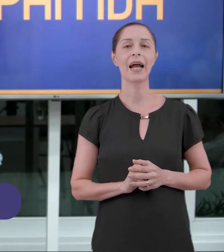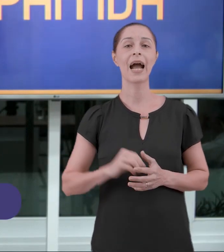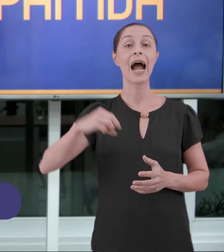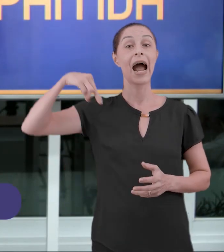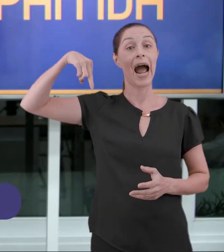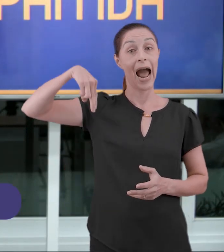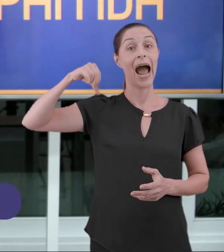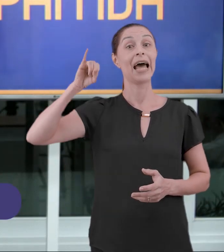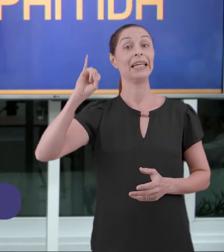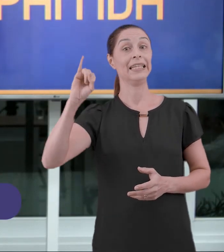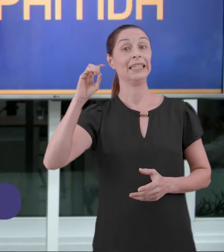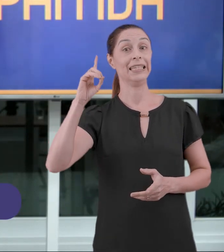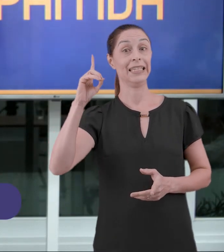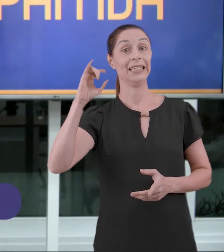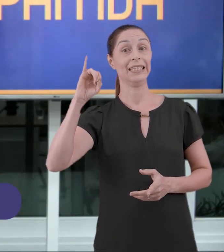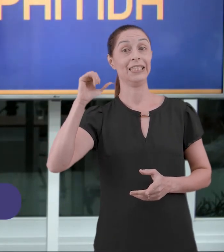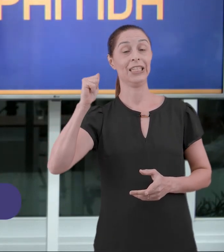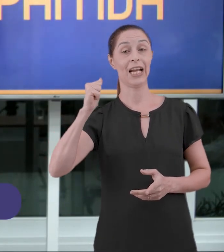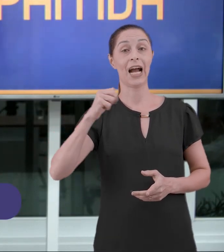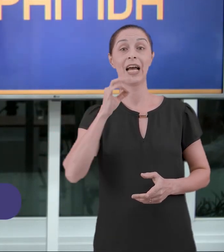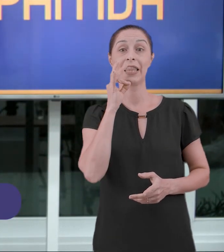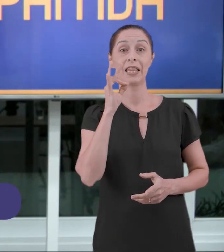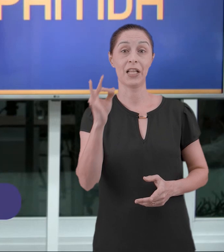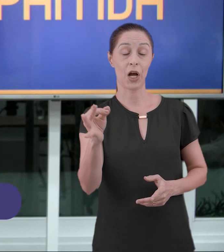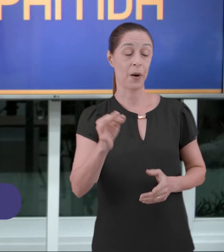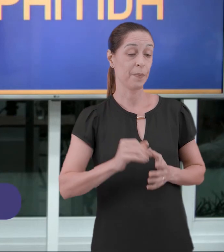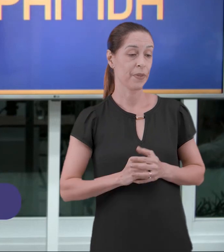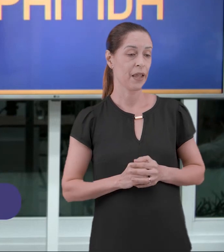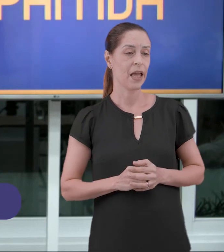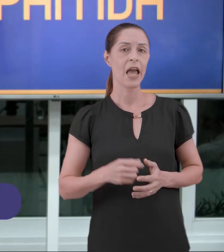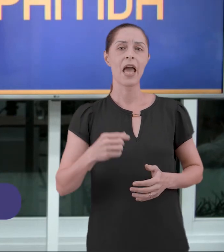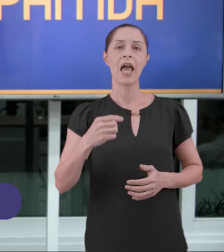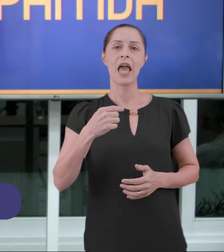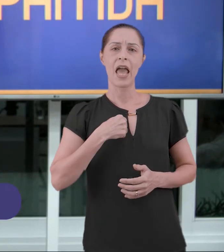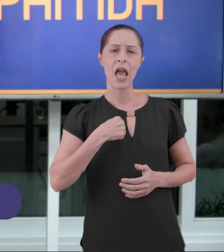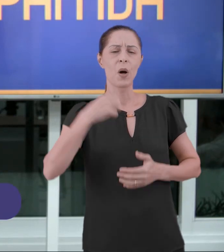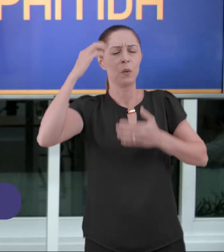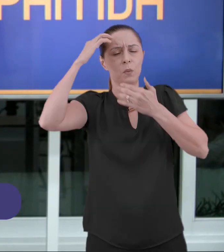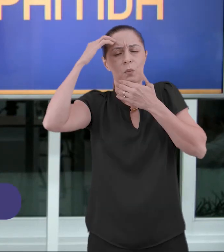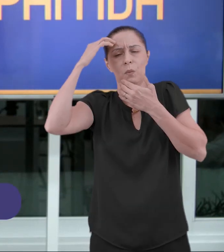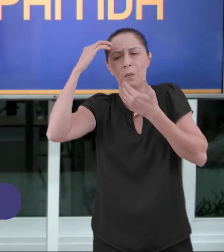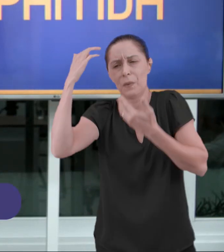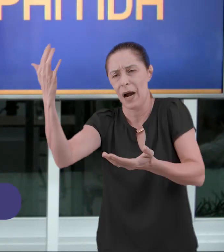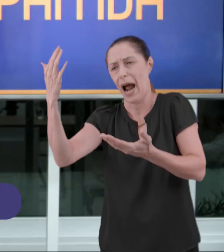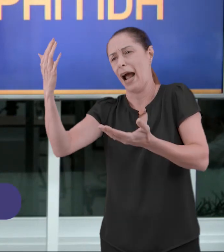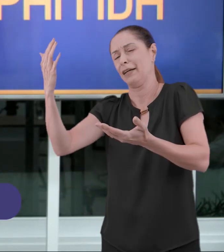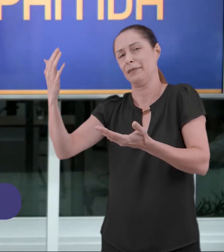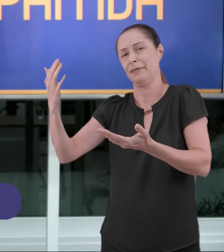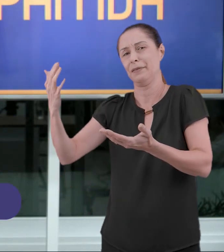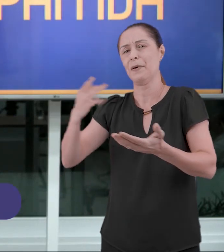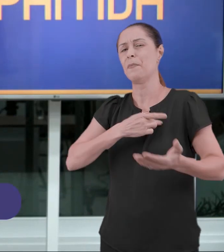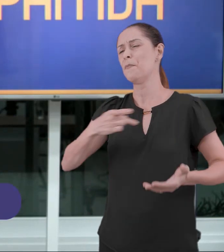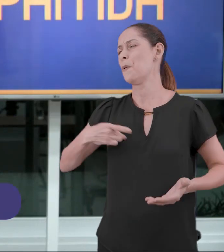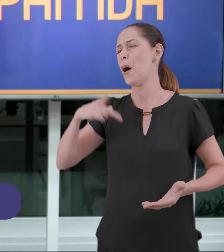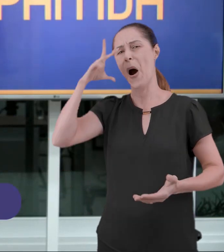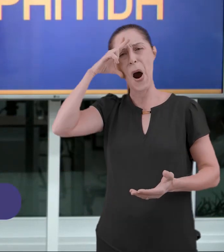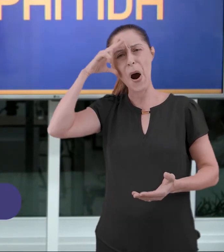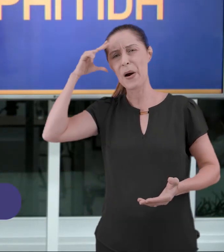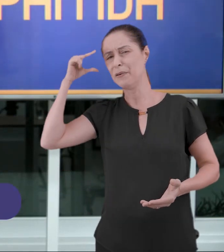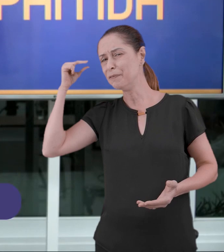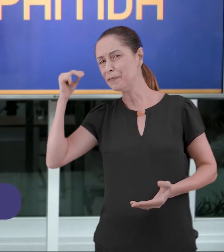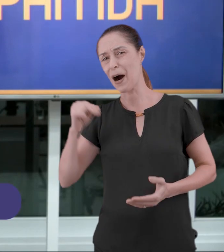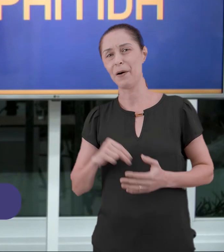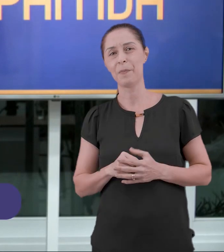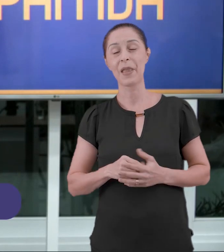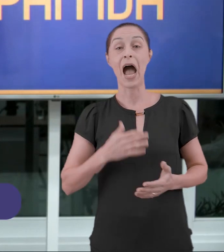algo interessante, olha só. Ela falou, sou grata a Deus pela vida do pastor Arival e da IPP. Minha família foi muito